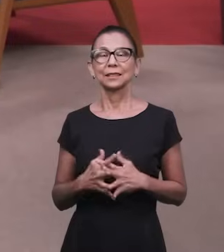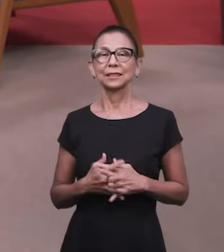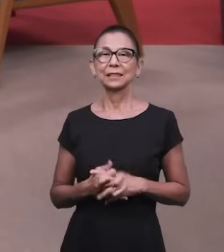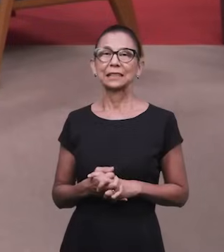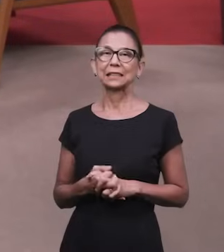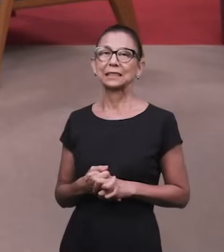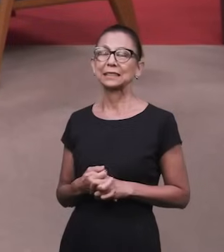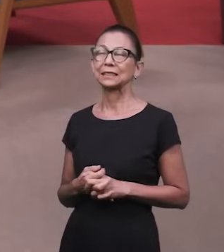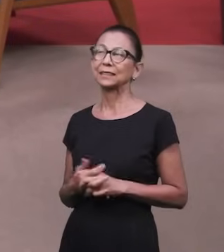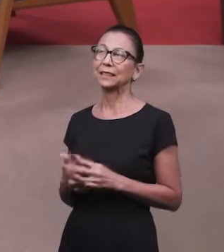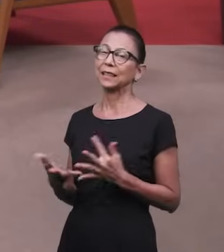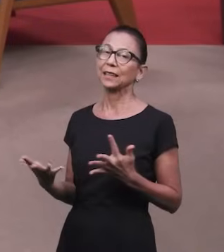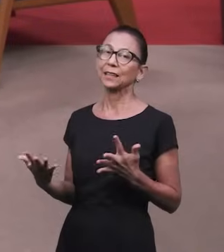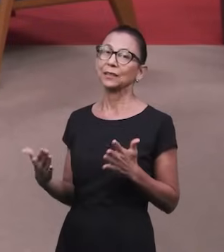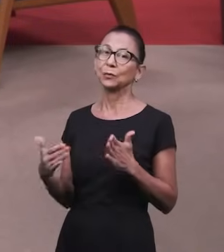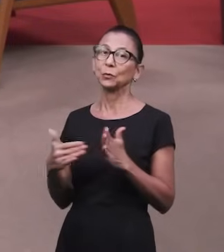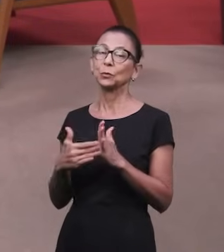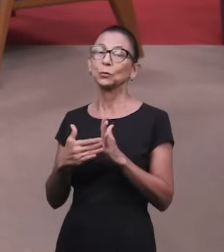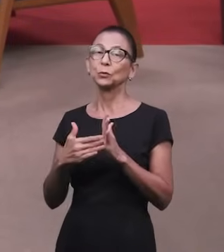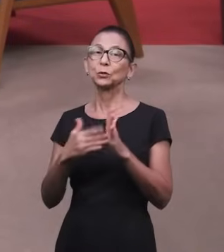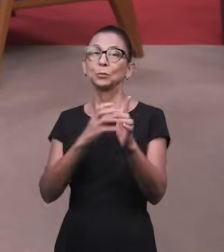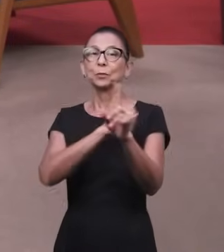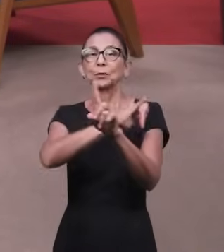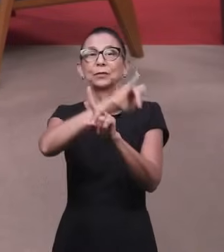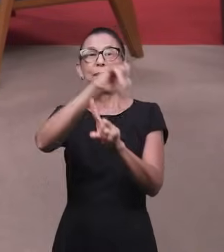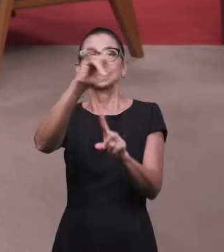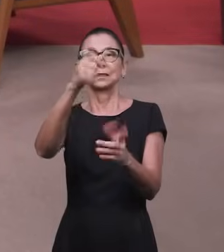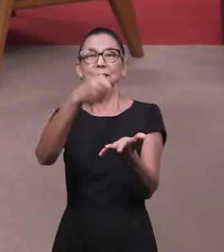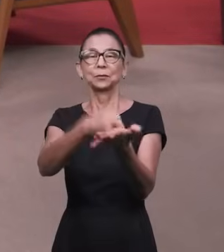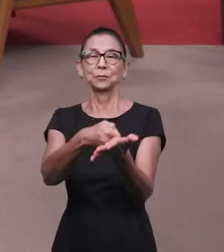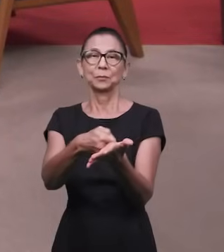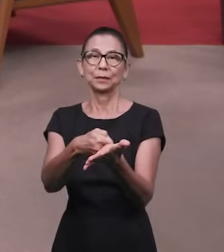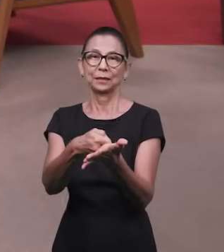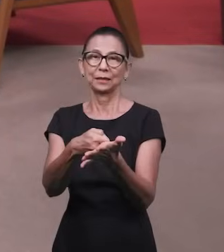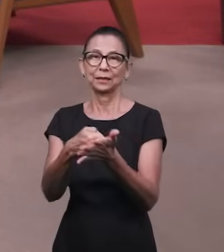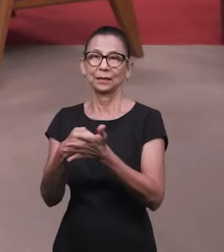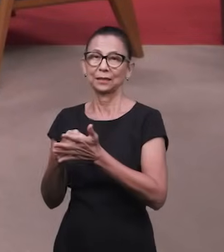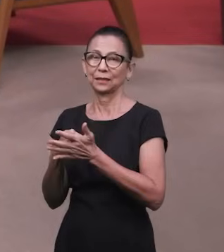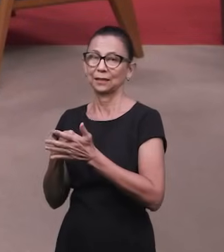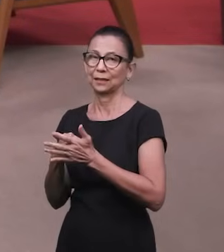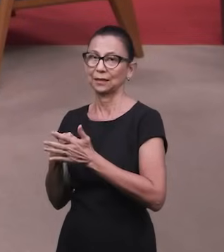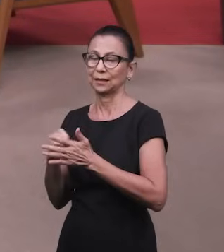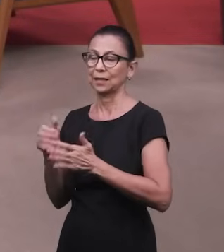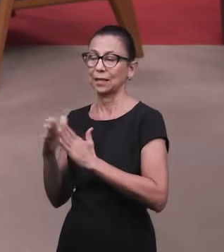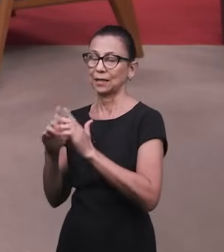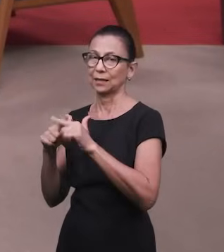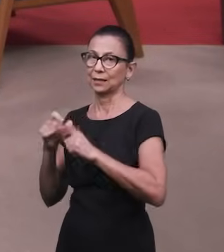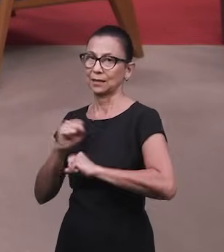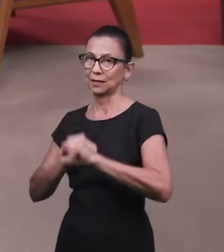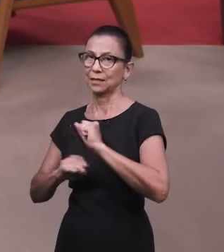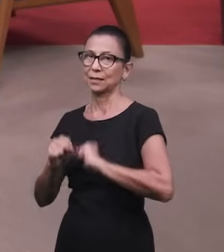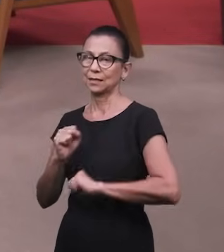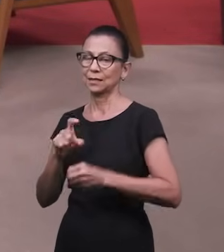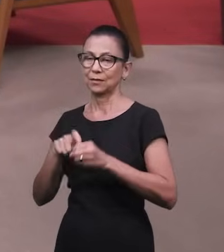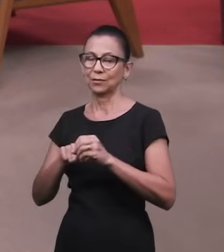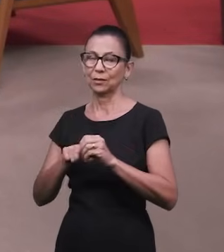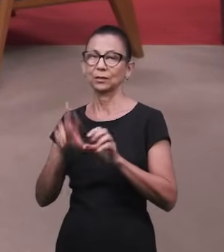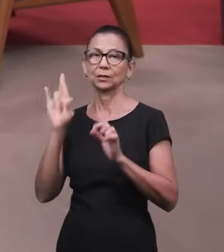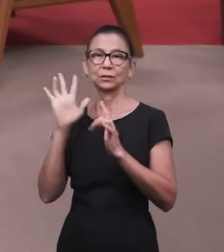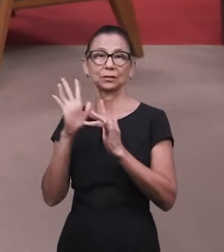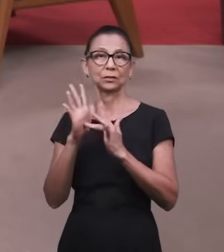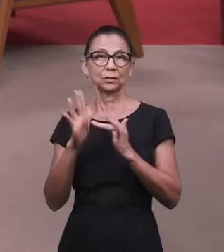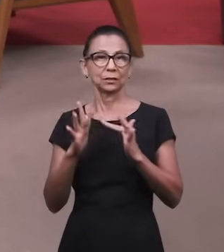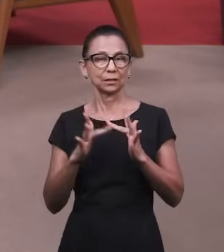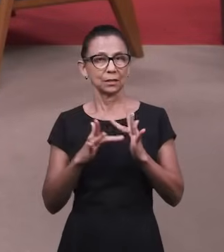desse último, podemos assim dizer, marcador profético para a igreja. Amém. Né? Nós estamos nos aproximando desse momento da volta de Jesus